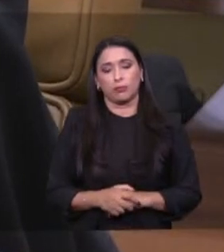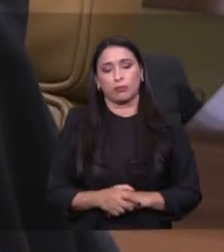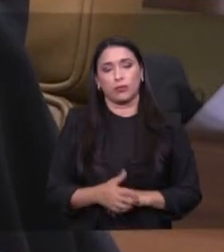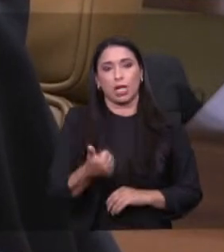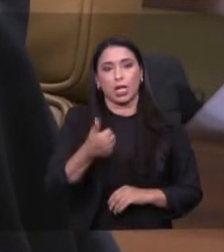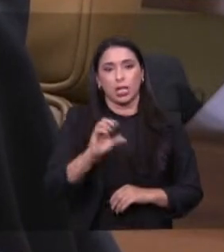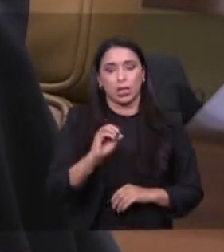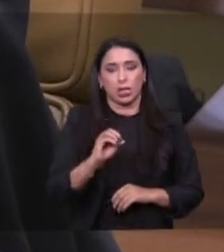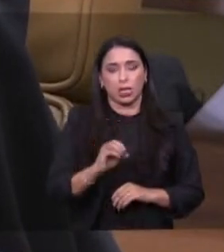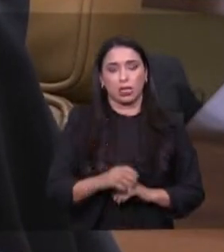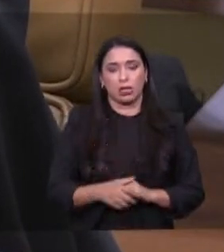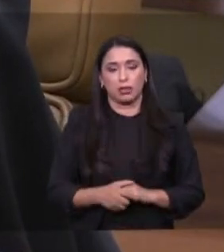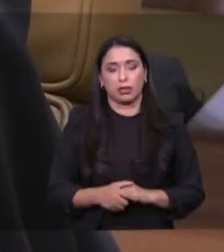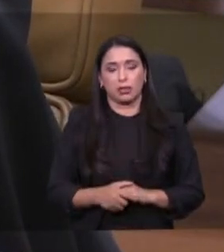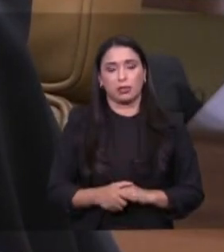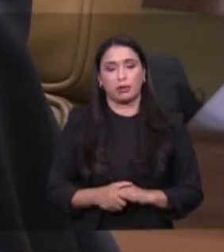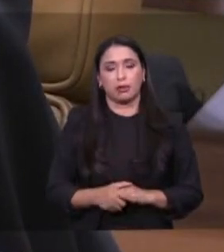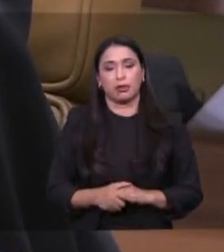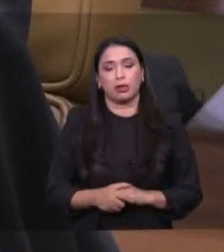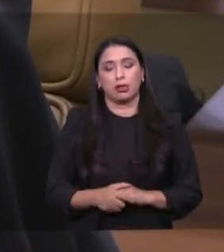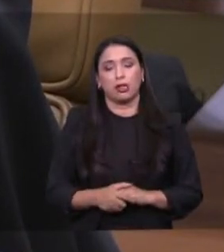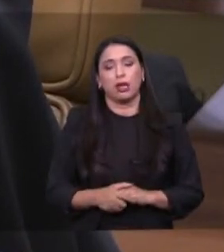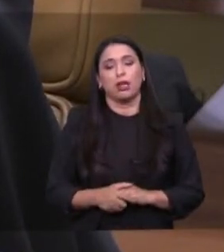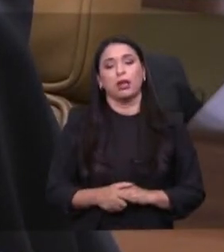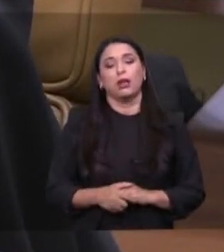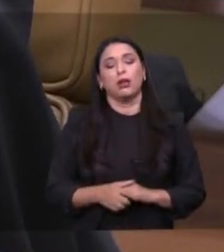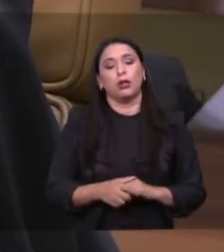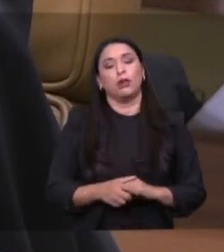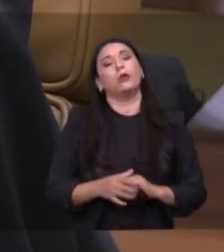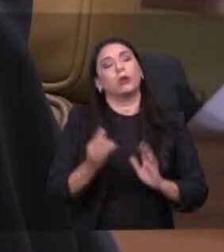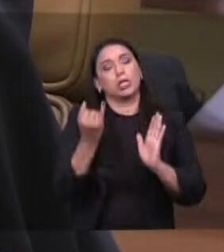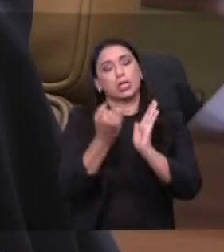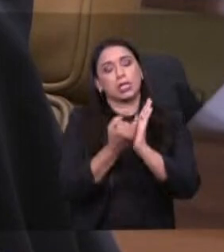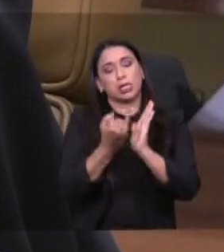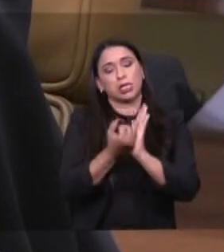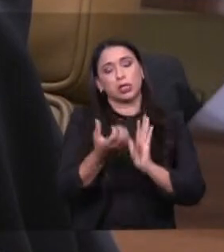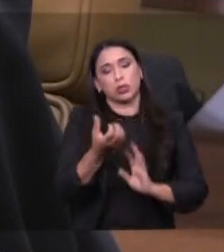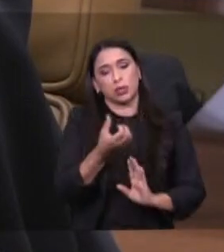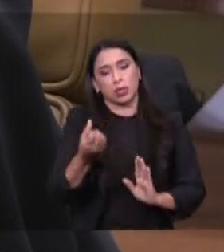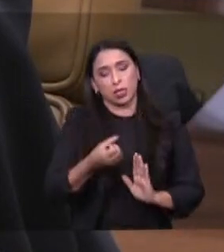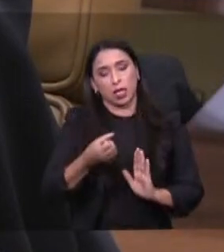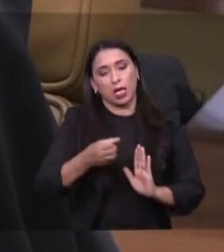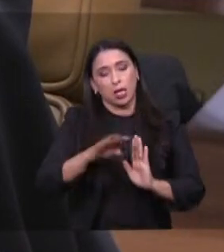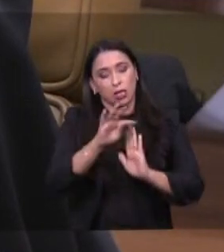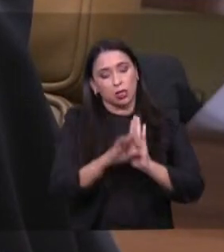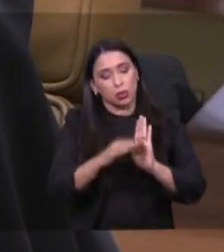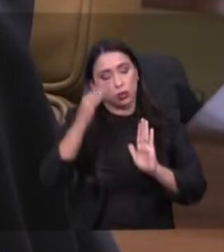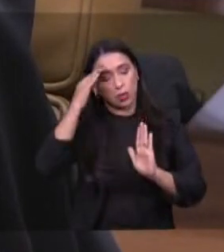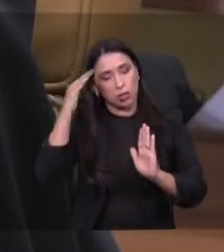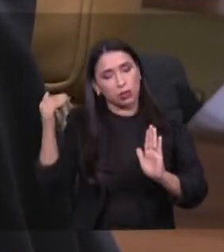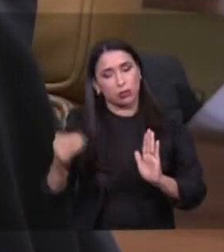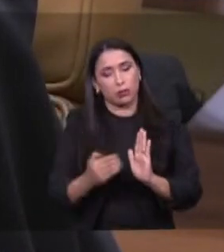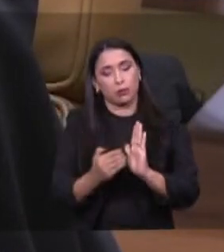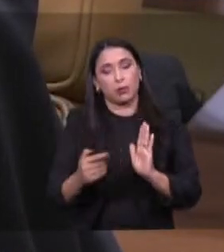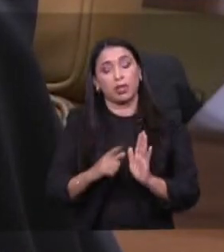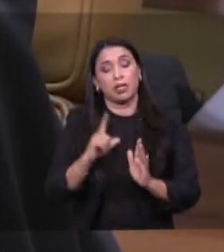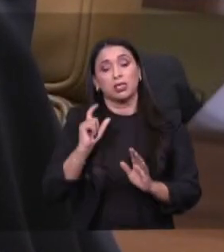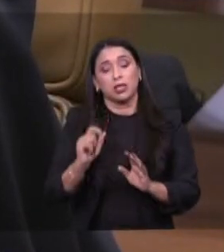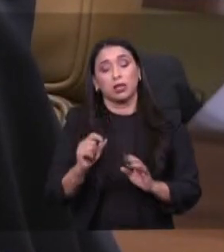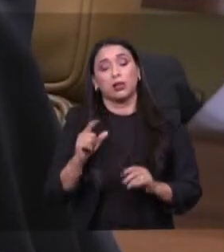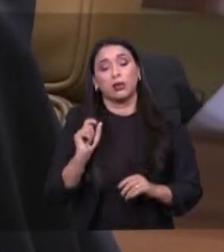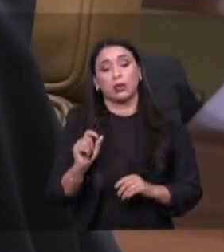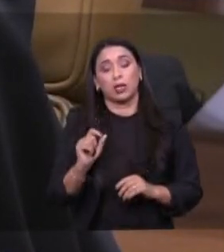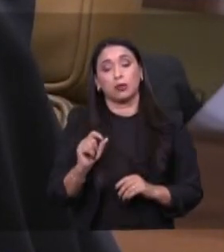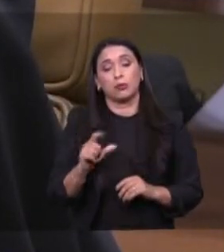10. Atribuição de interpretação conforme ao inciso 6 do artigo 3º B da Lei 13.964, para prever